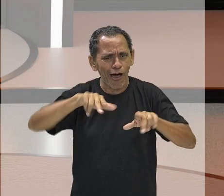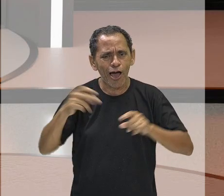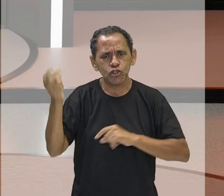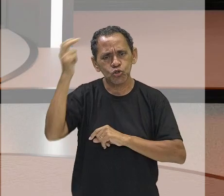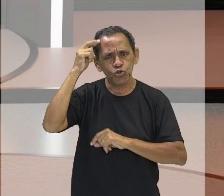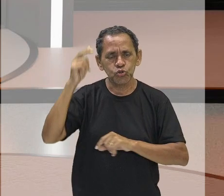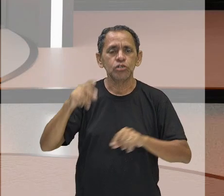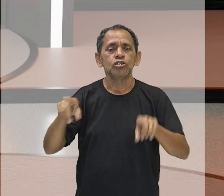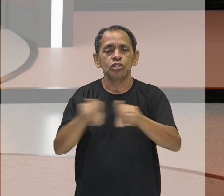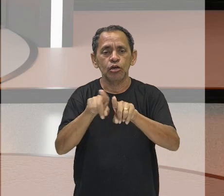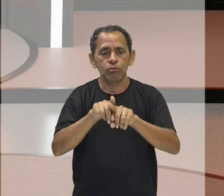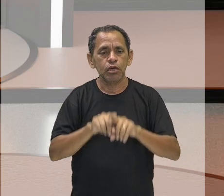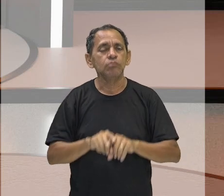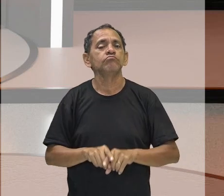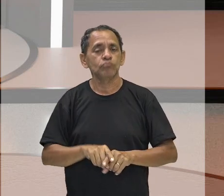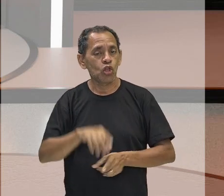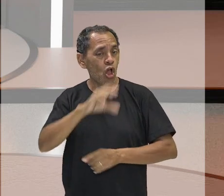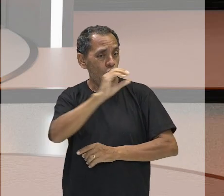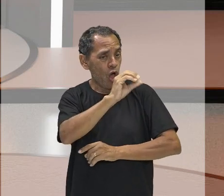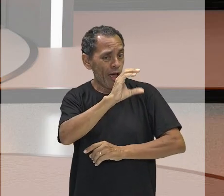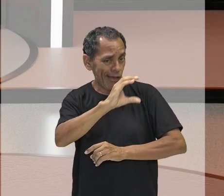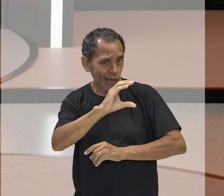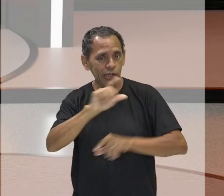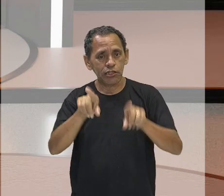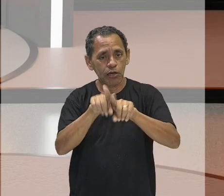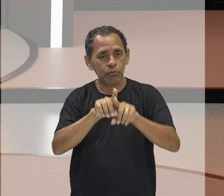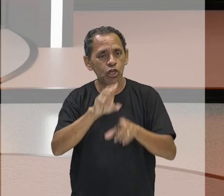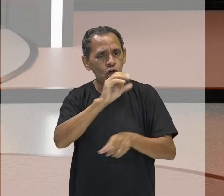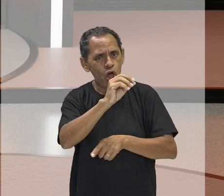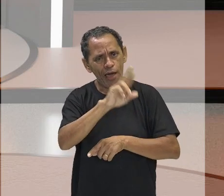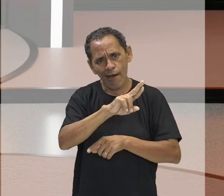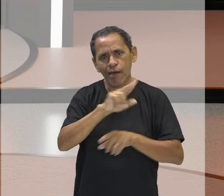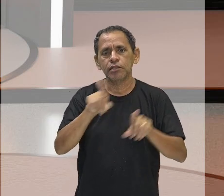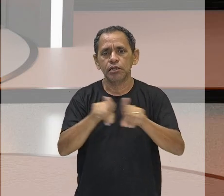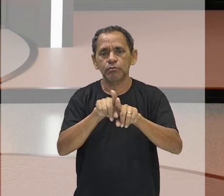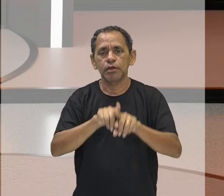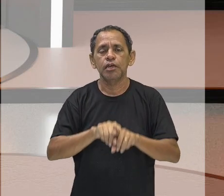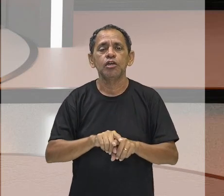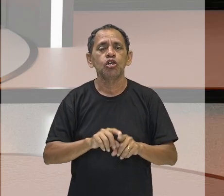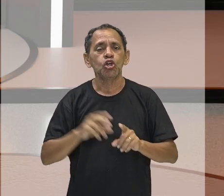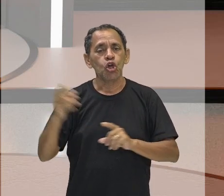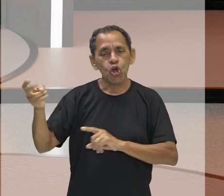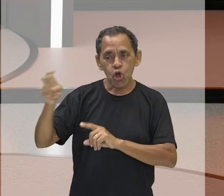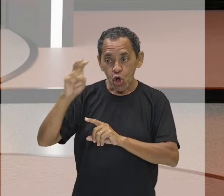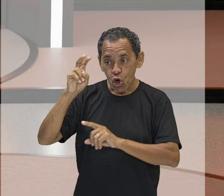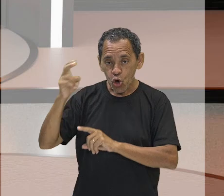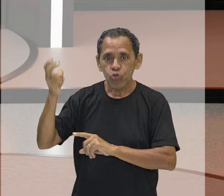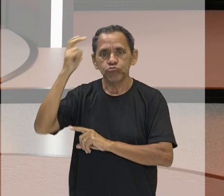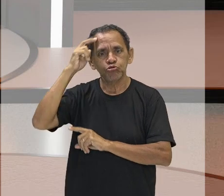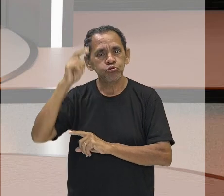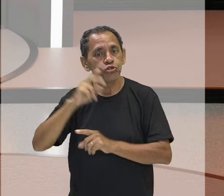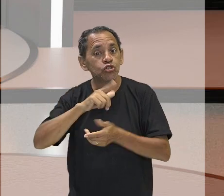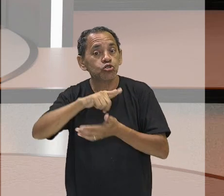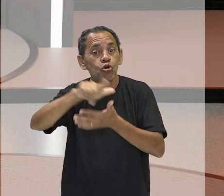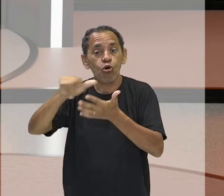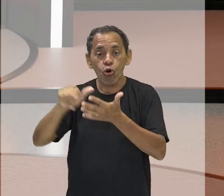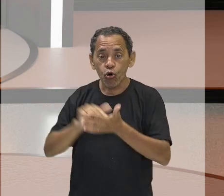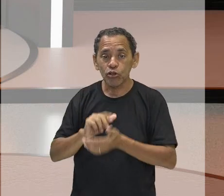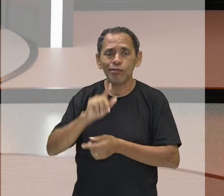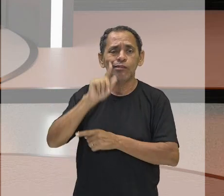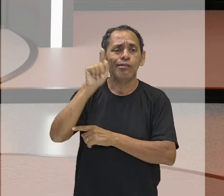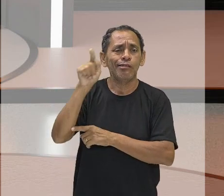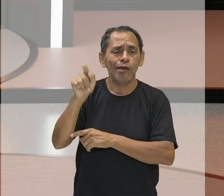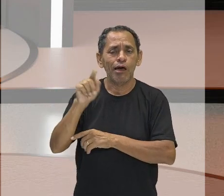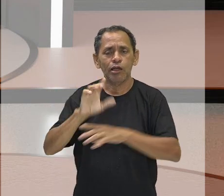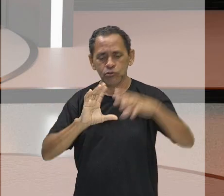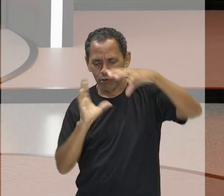do Ocidente como do próprio Oriente e também de outras culturas ali, lá do Extremo Oriente, tá, gente? Então a gente